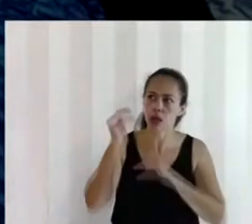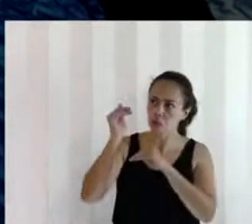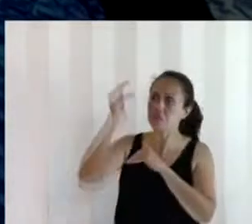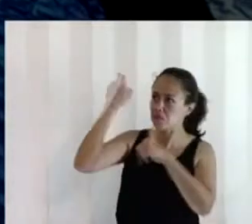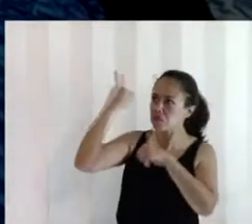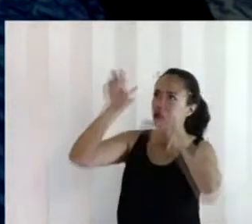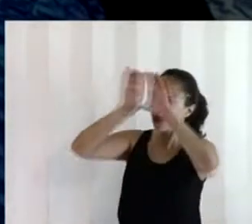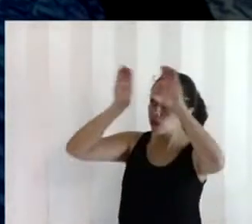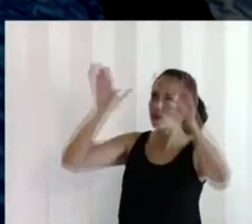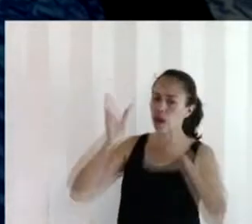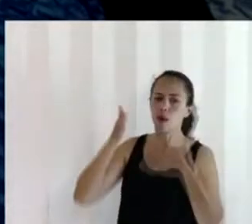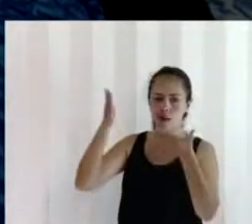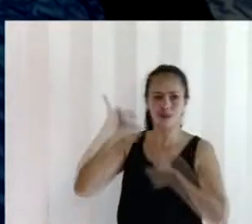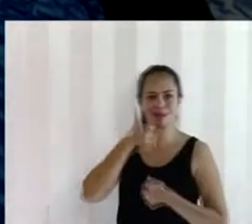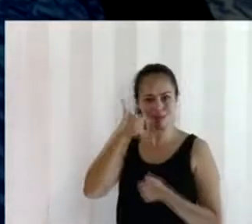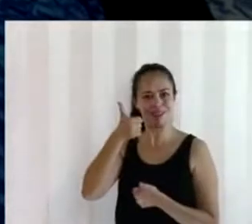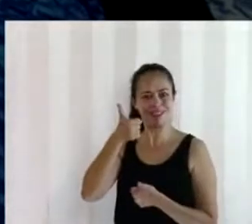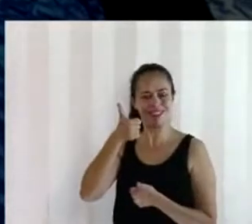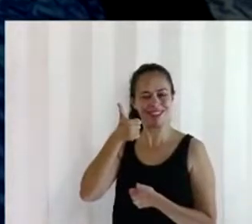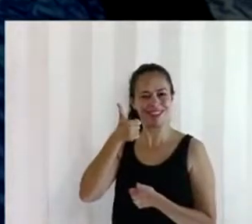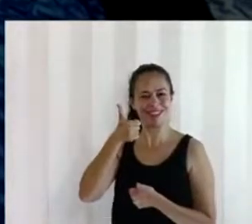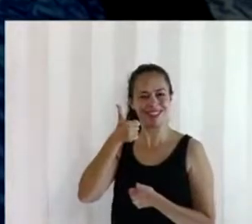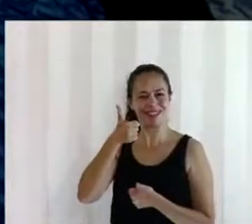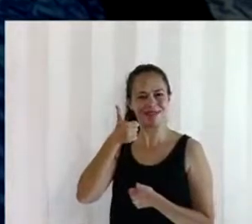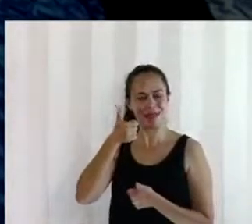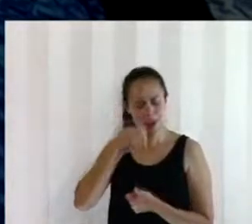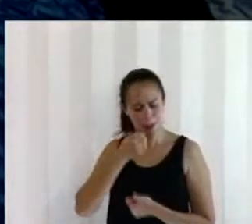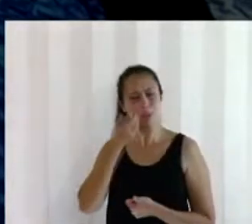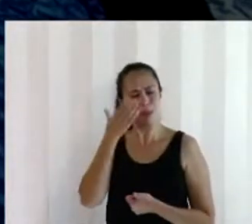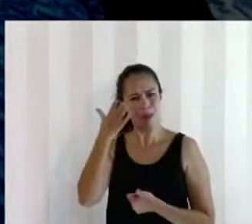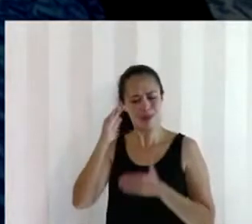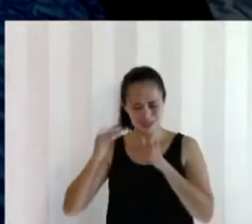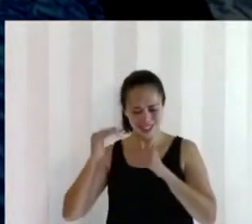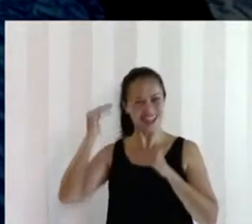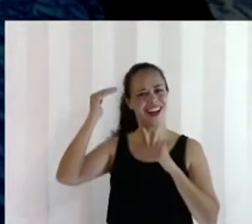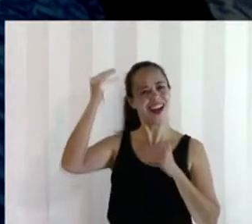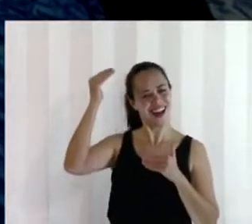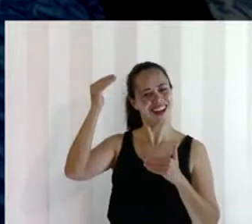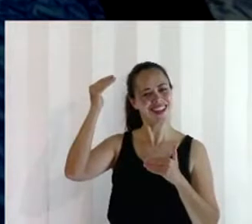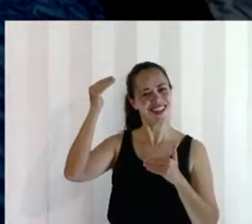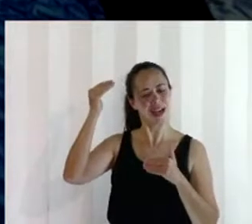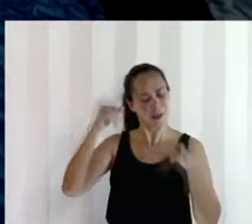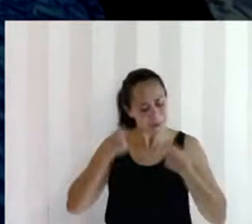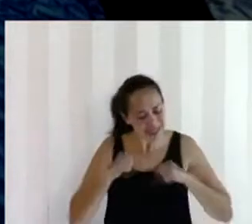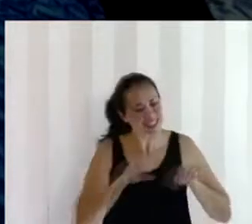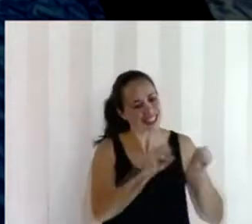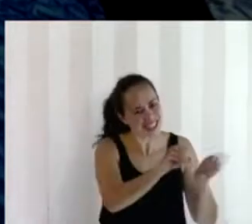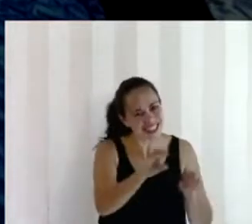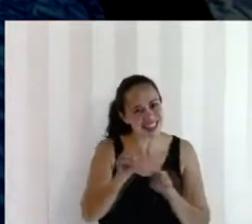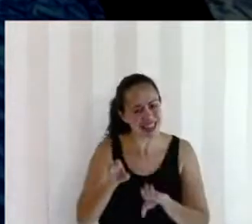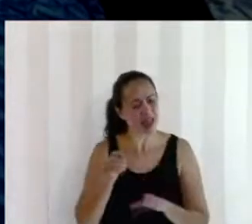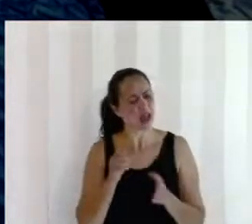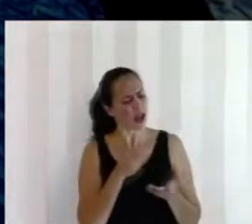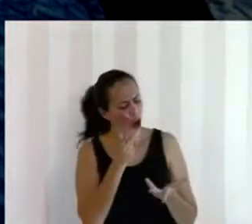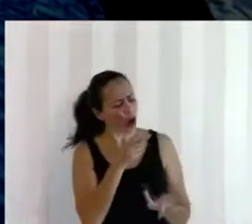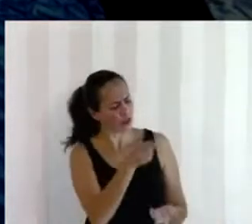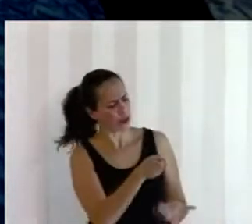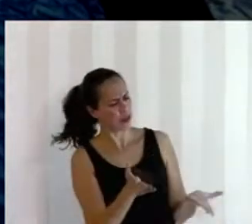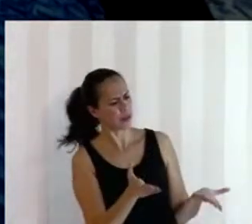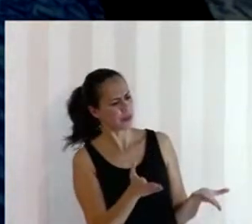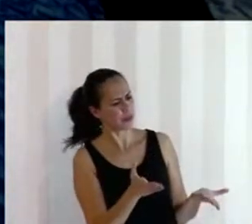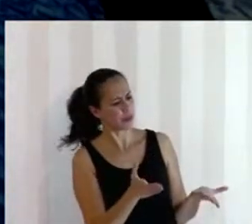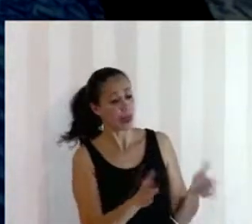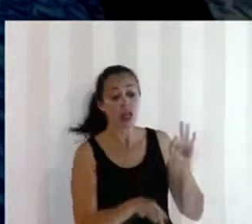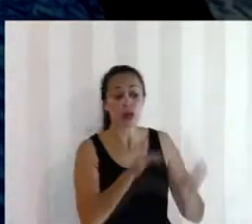e ensinar, esse será considerado grande no reino dos céus. Porque vos digo que, se a vossa justiça